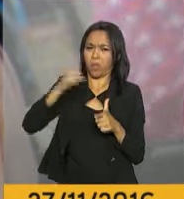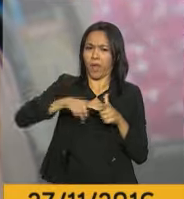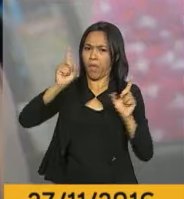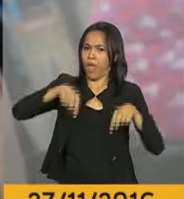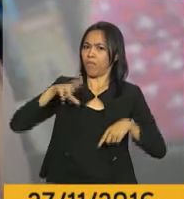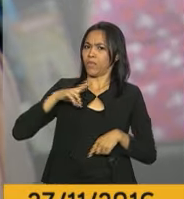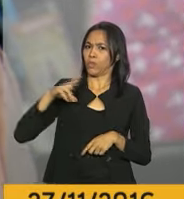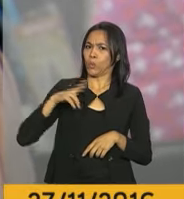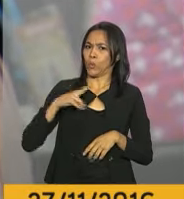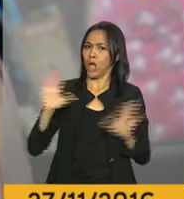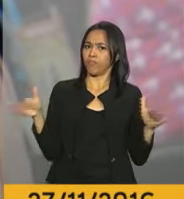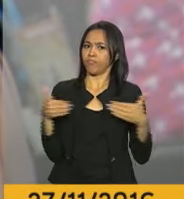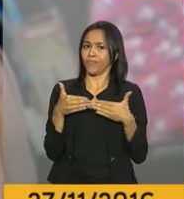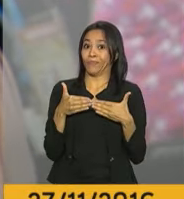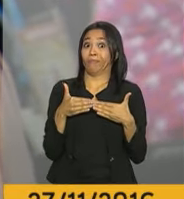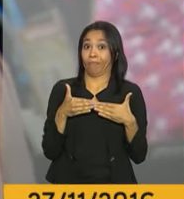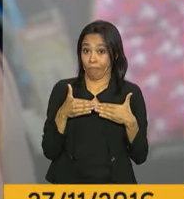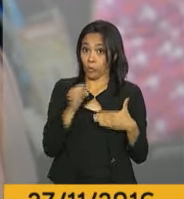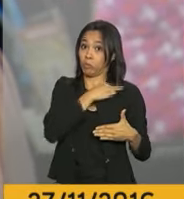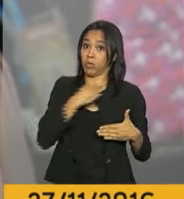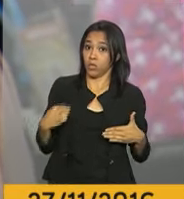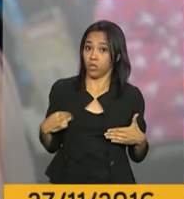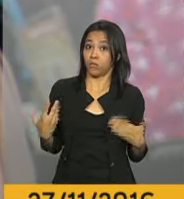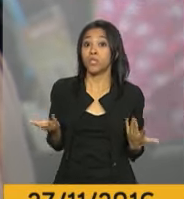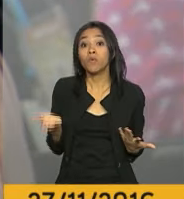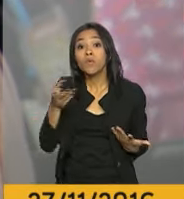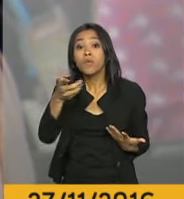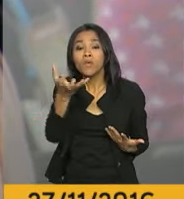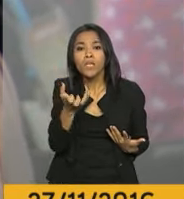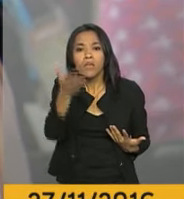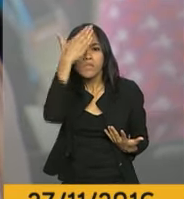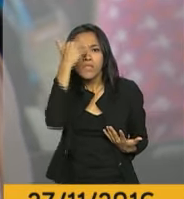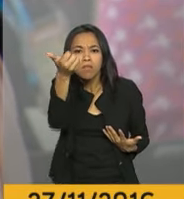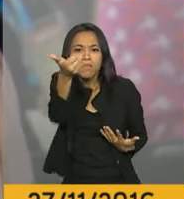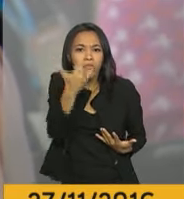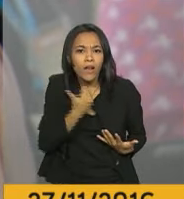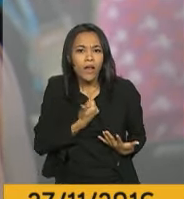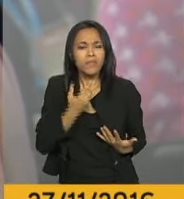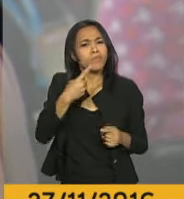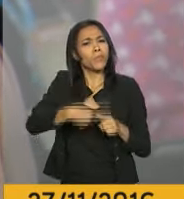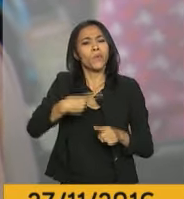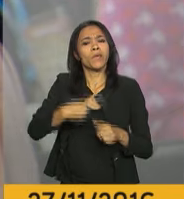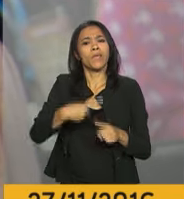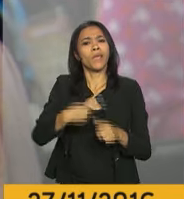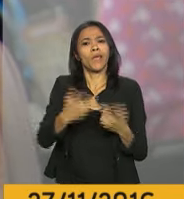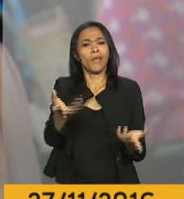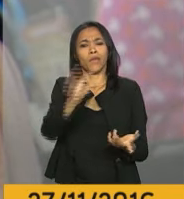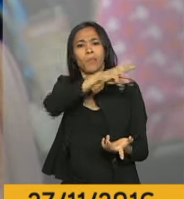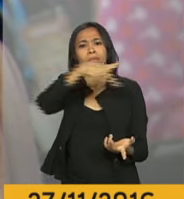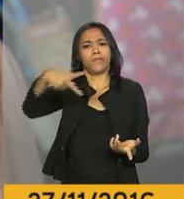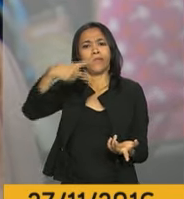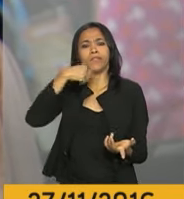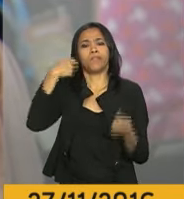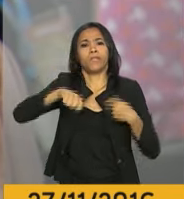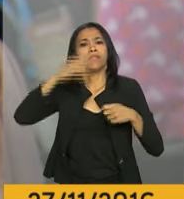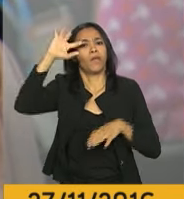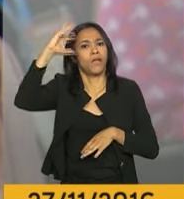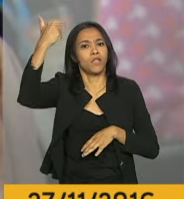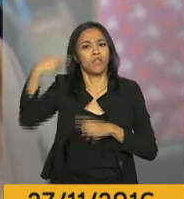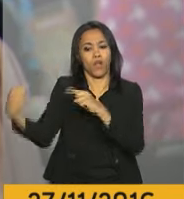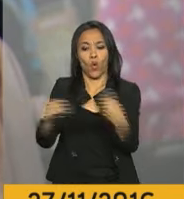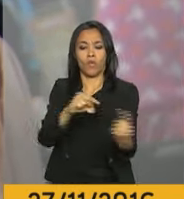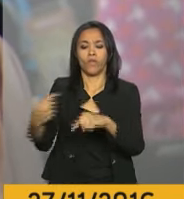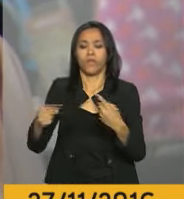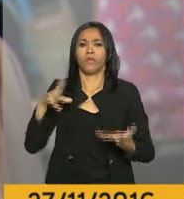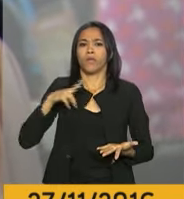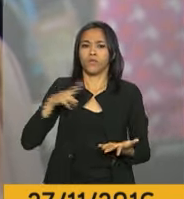do ministro. Então, eu queria que o senhor me apontasse por que que o presidente deveria arbitrar um conflito de natureza particular. O que